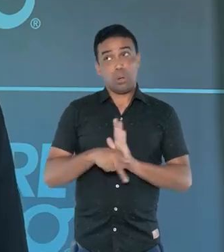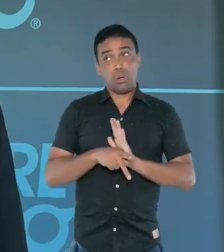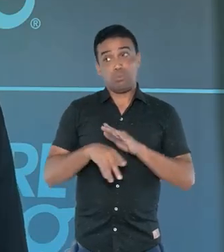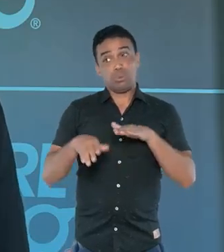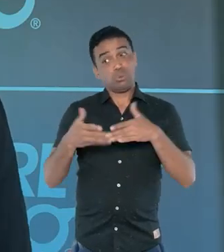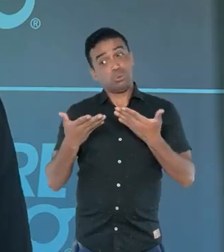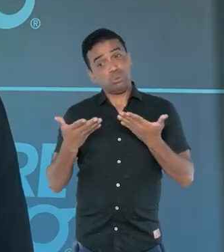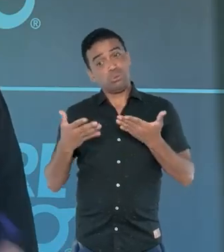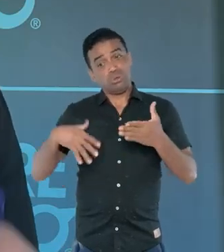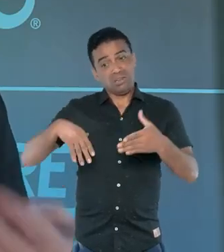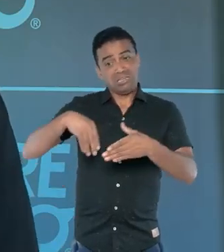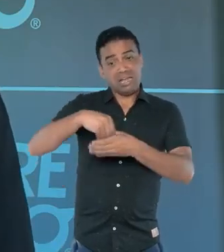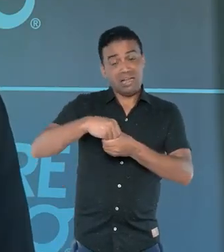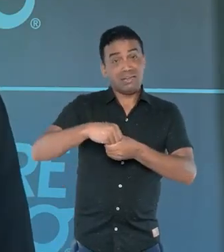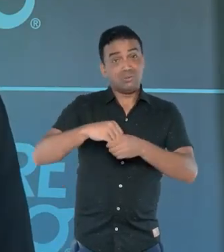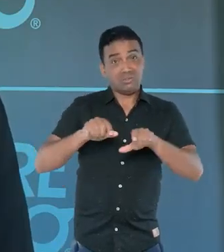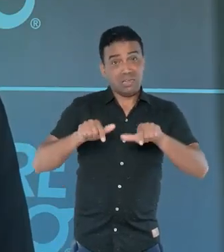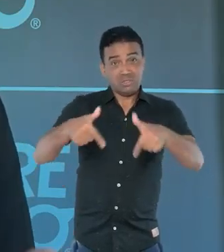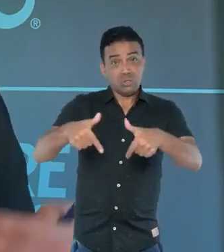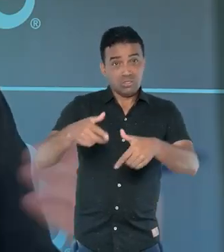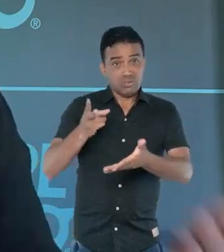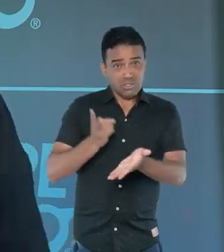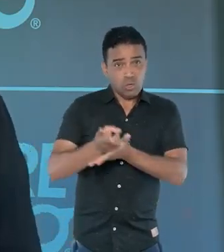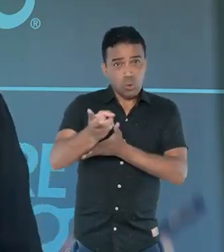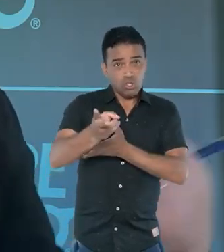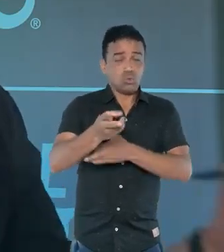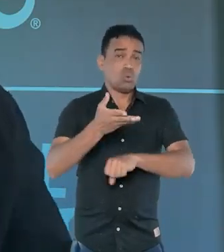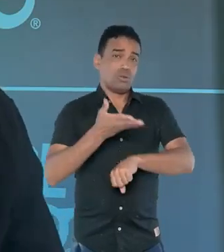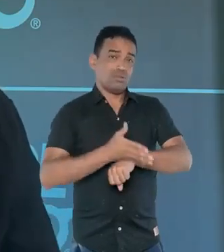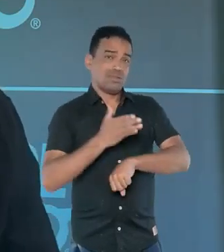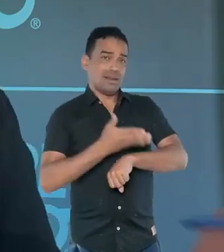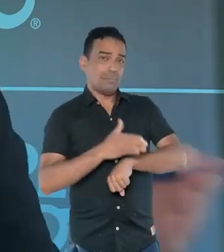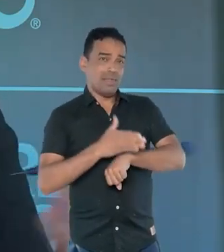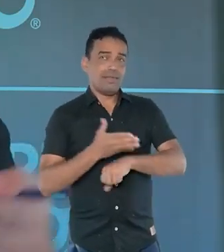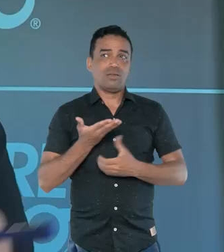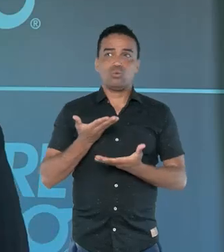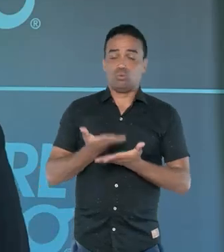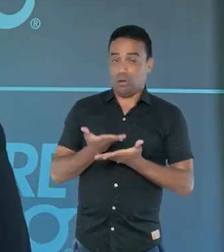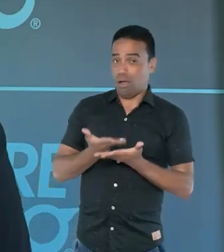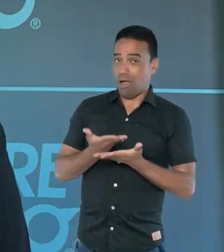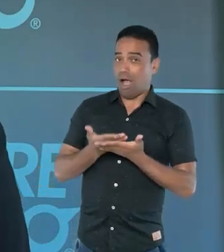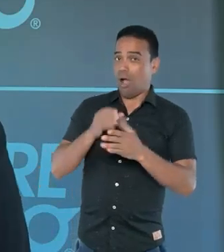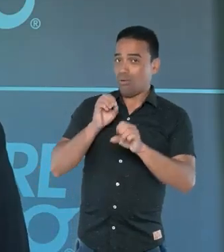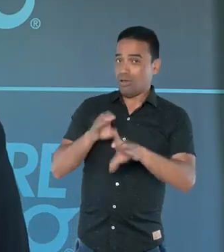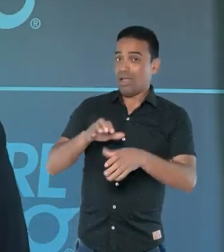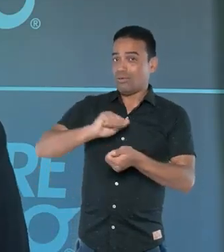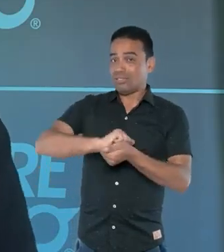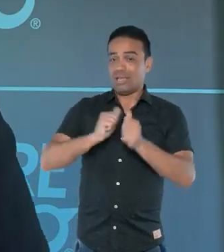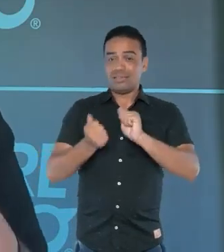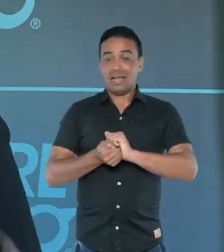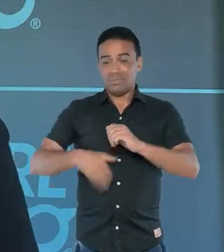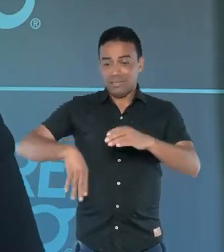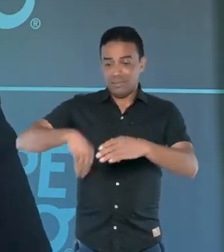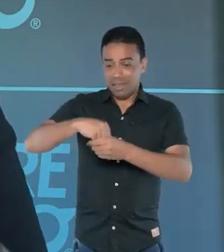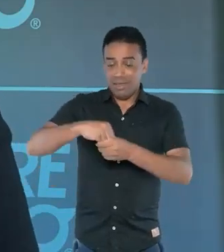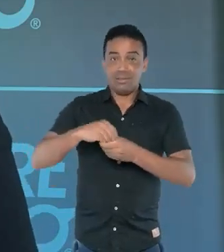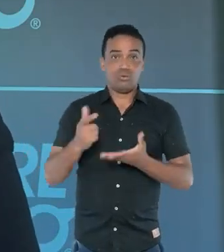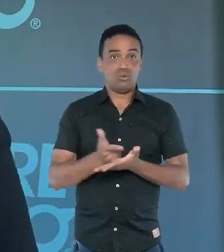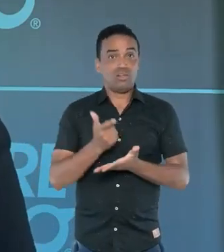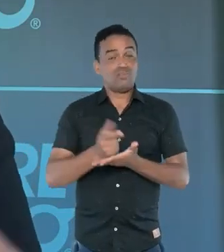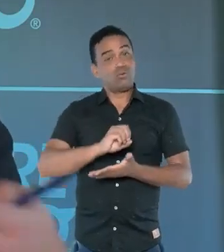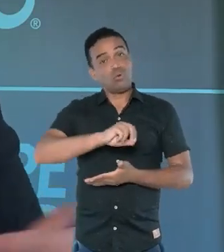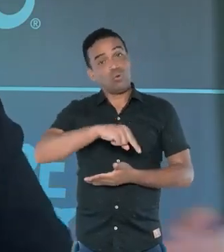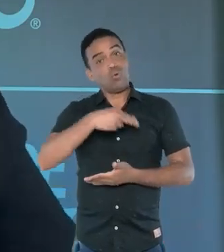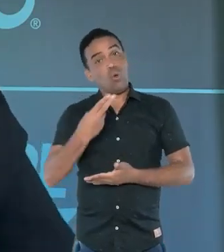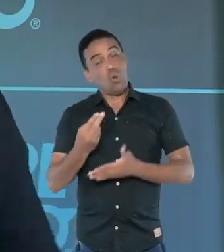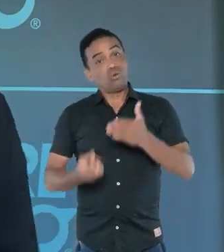talvez, de práticas que você mantém em treinamentos, em aulas, e aí você adapta para o livro, ou também surgiram